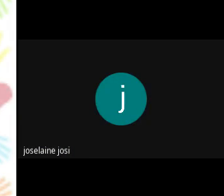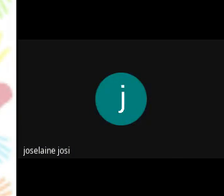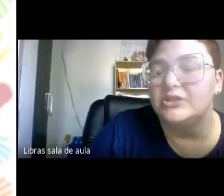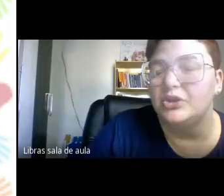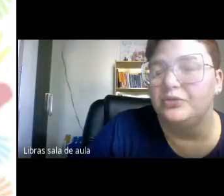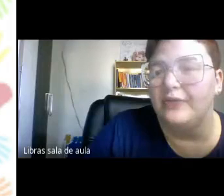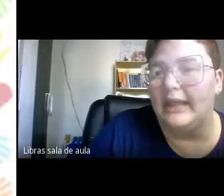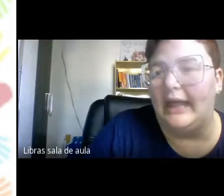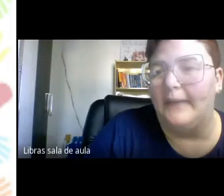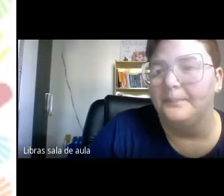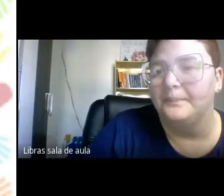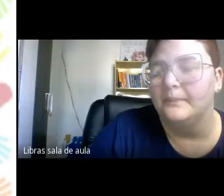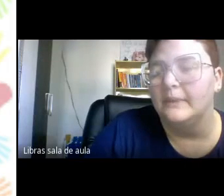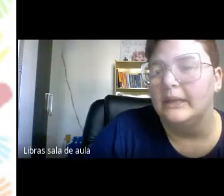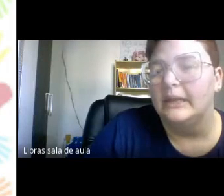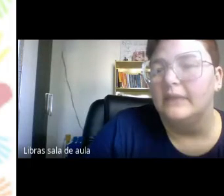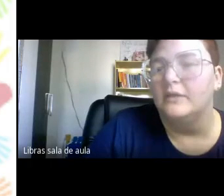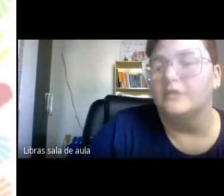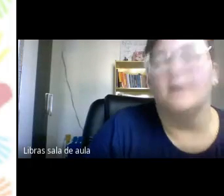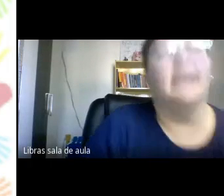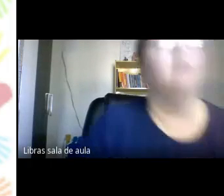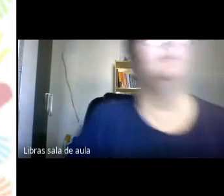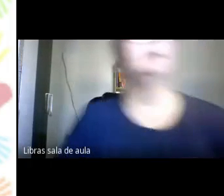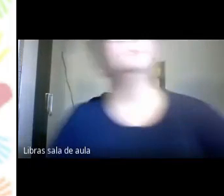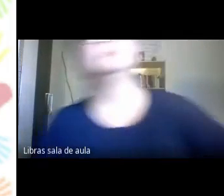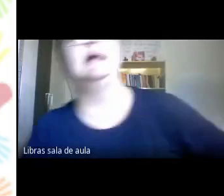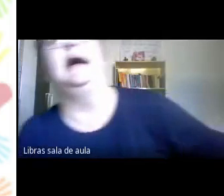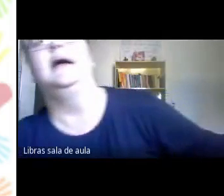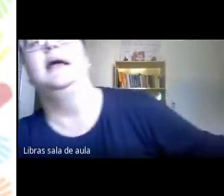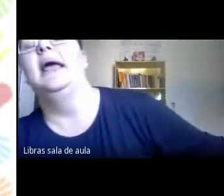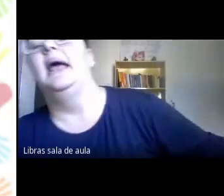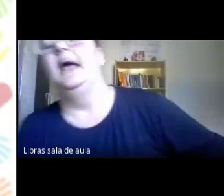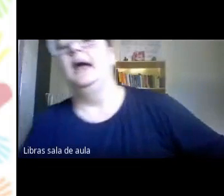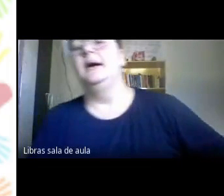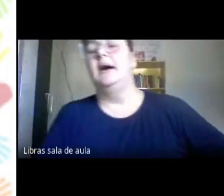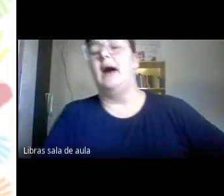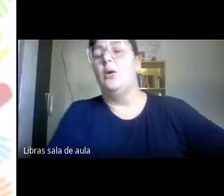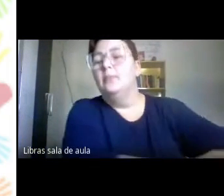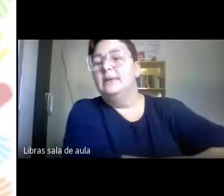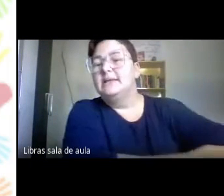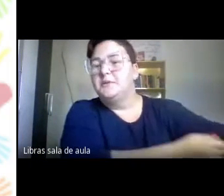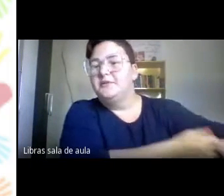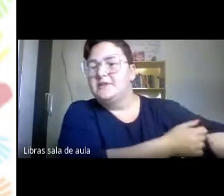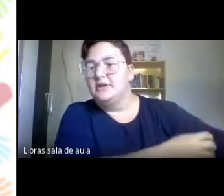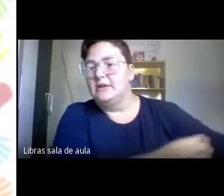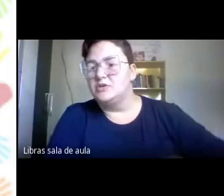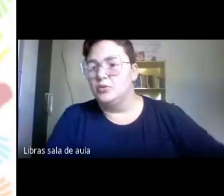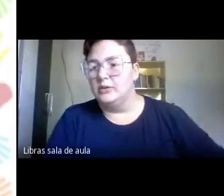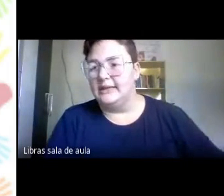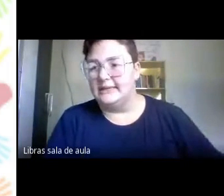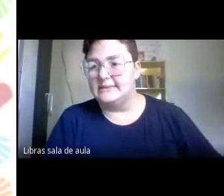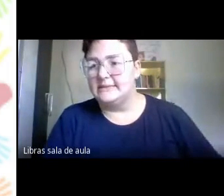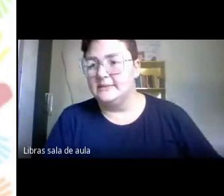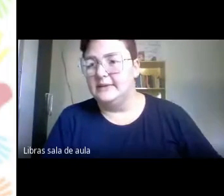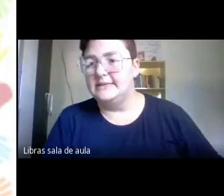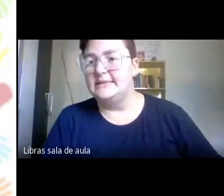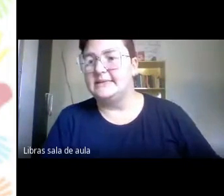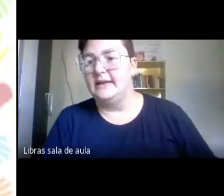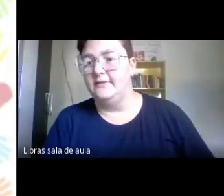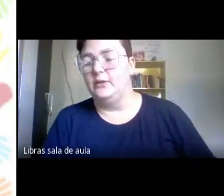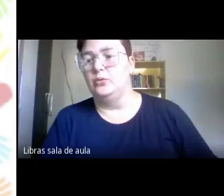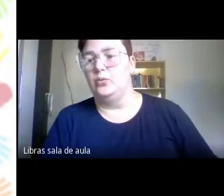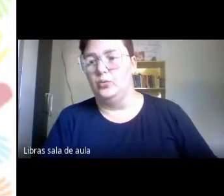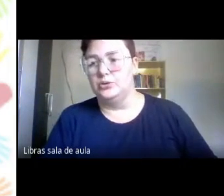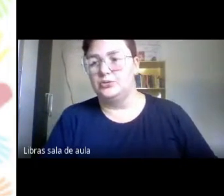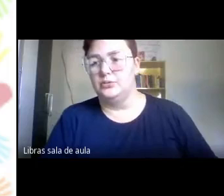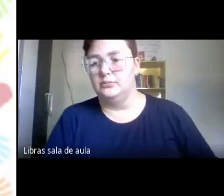Guria, Josi, antes de tu falar, eu só quero perguntar, alguma das professoras surdas que se